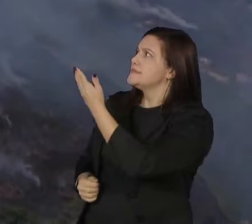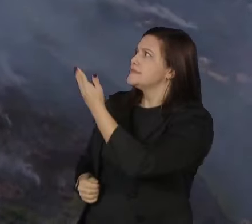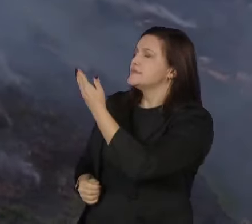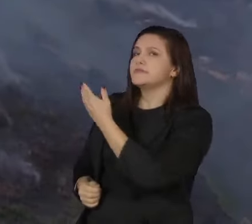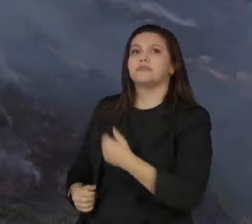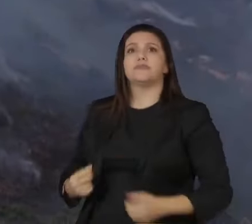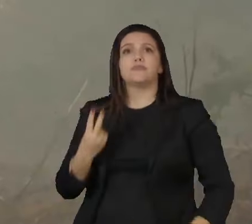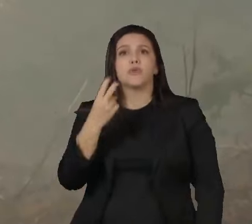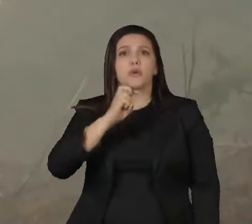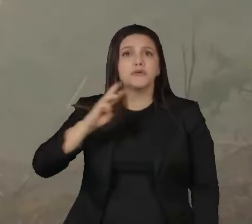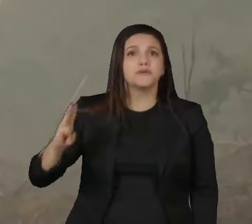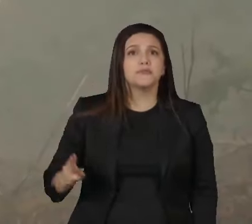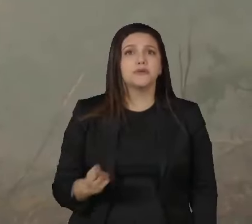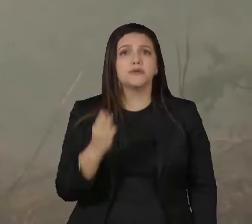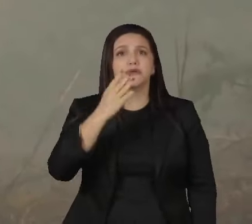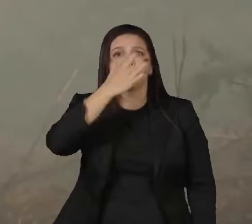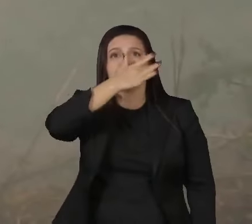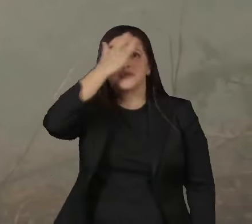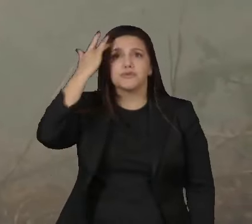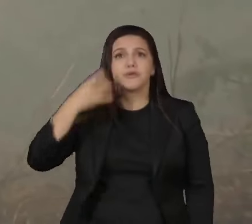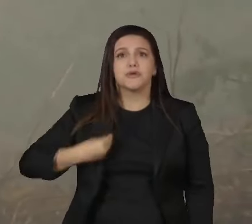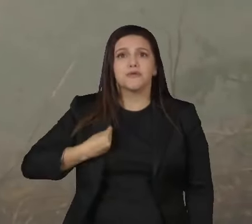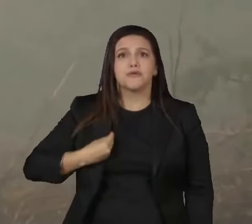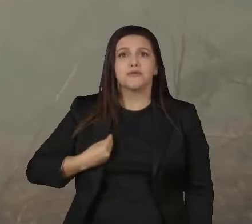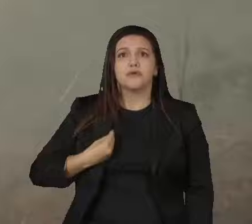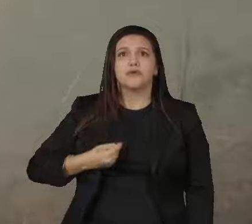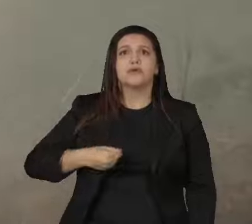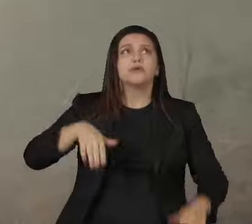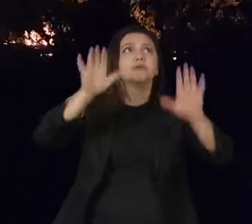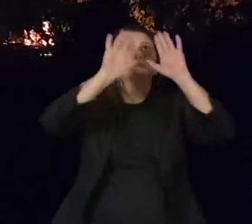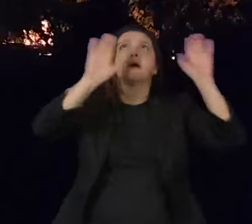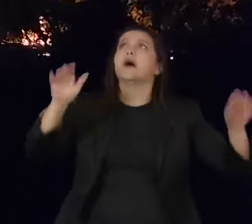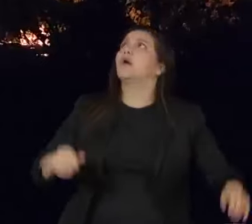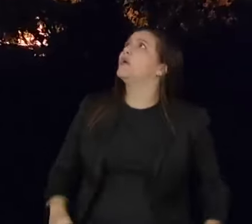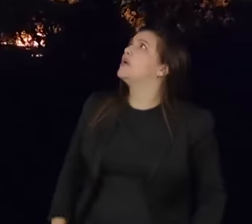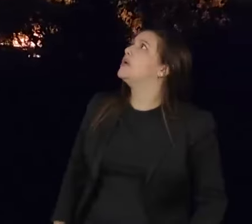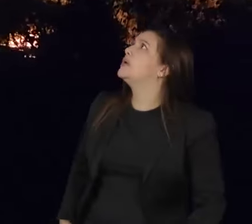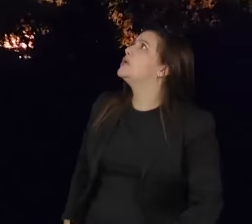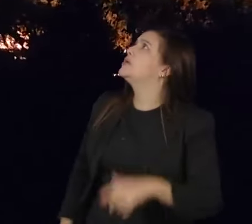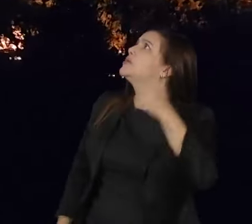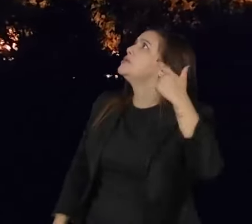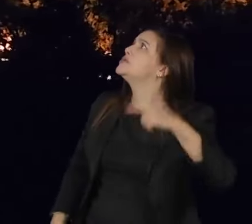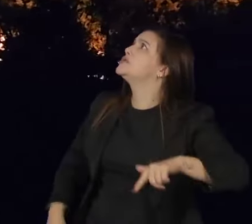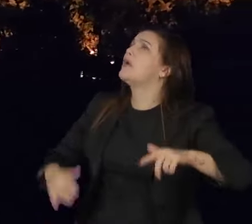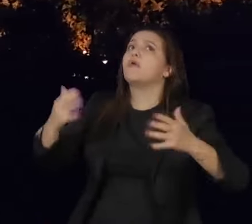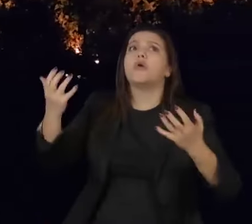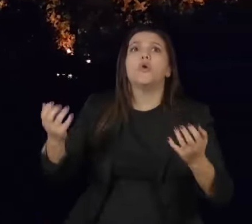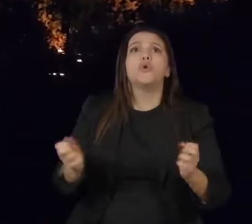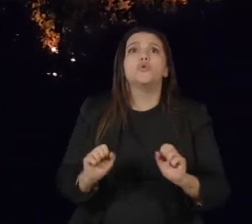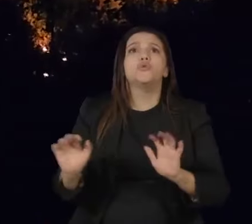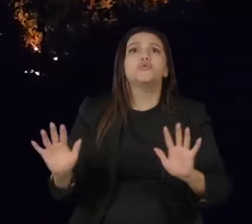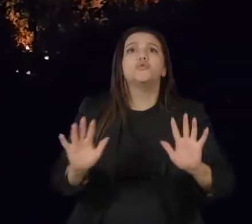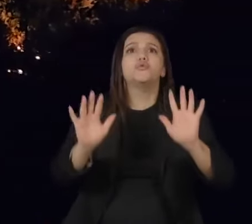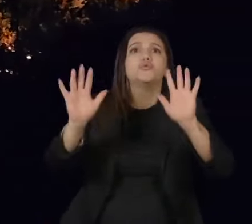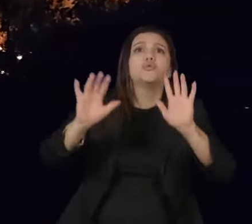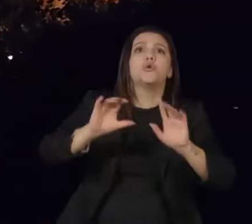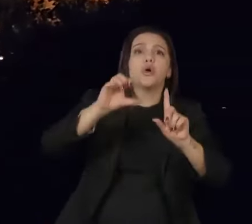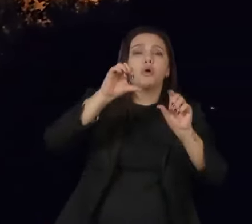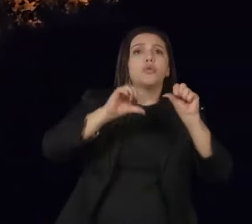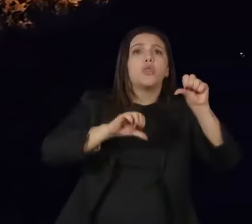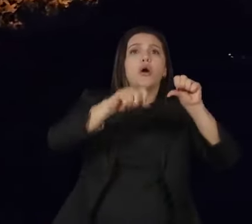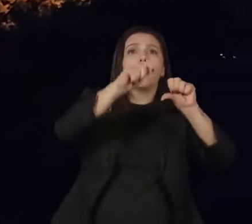moradores de Manaus voltaram a ver o céu coberto por fumaça de Queimadas 9 meses depois da seca